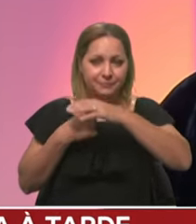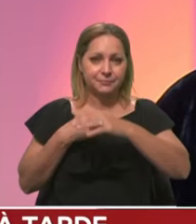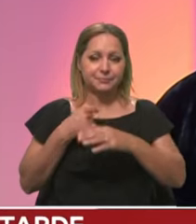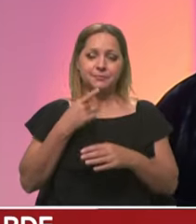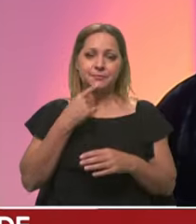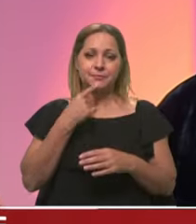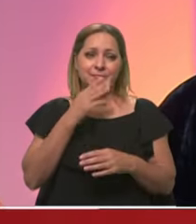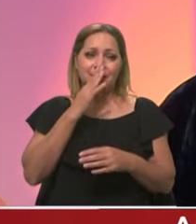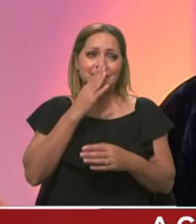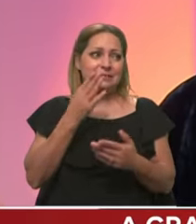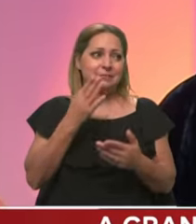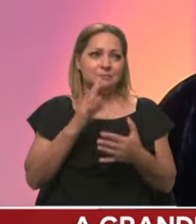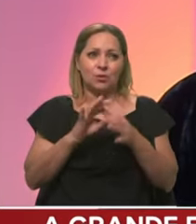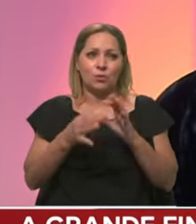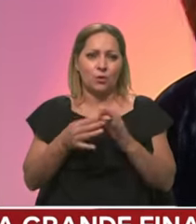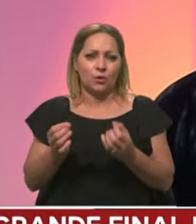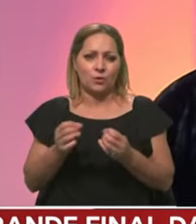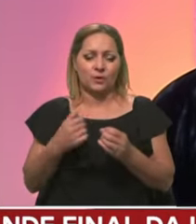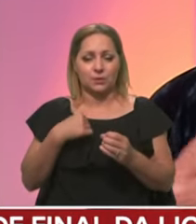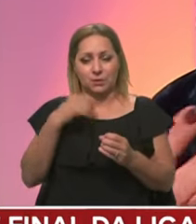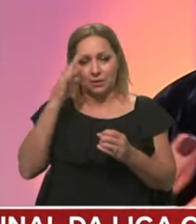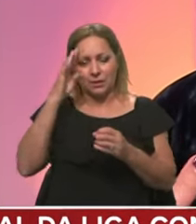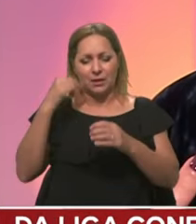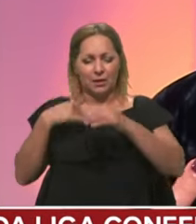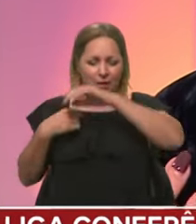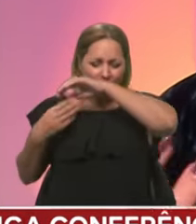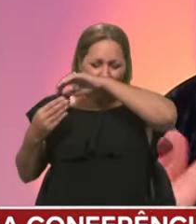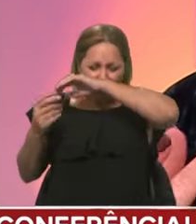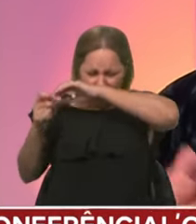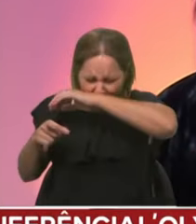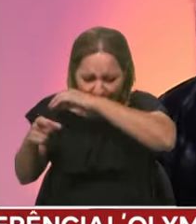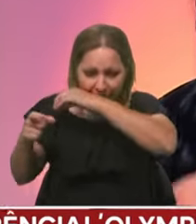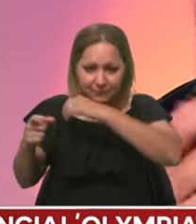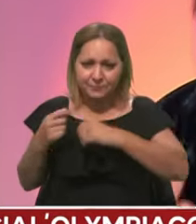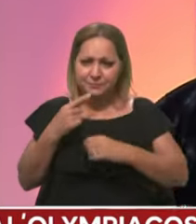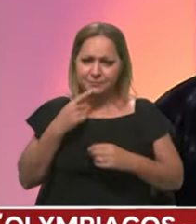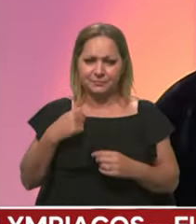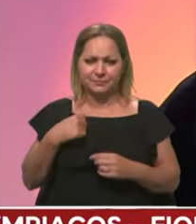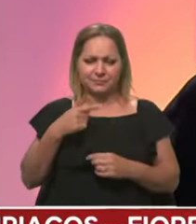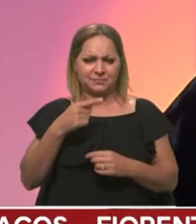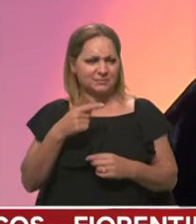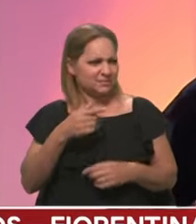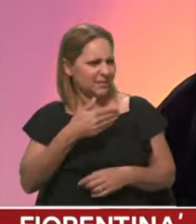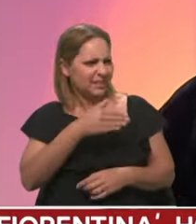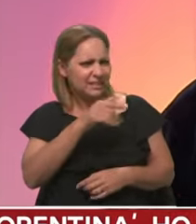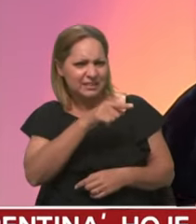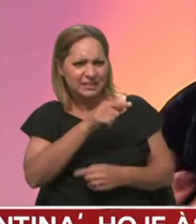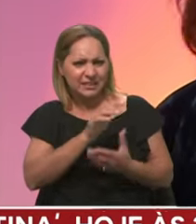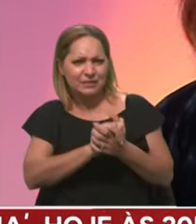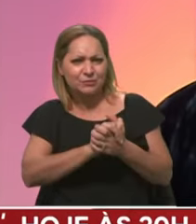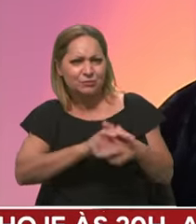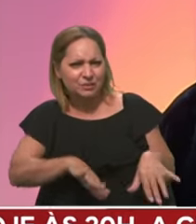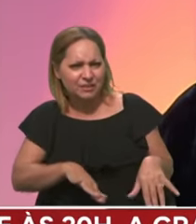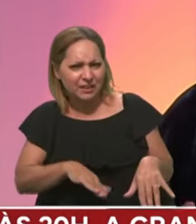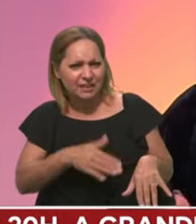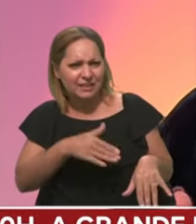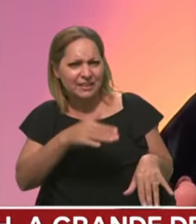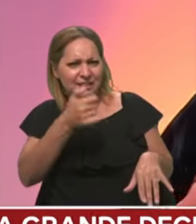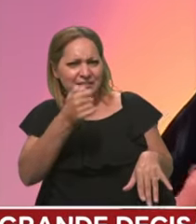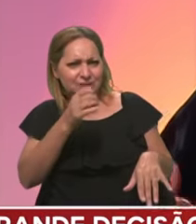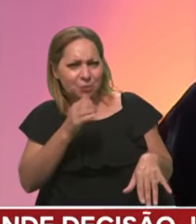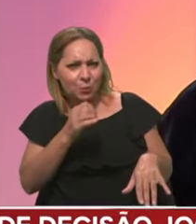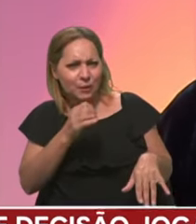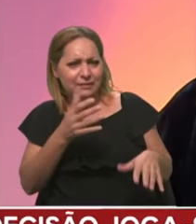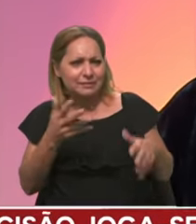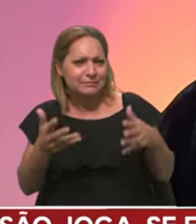as coisas já não fazem sentido eu sei que há muitas e houve muitas pessoas que me disseram Mas tu vais divorciar com esta idade com 50 e tal anos tu e depois